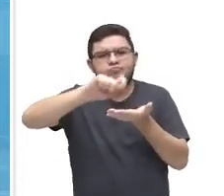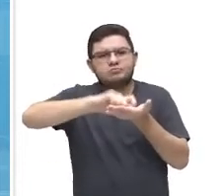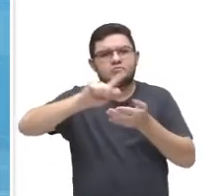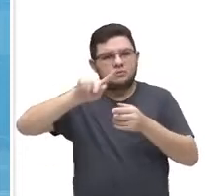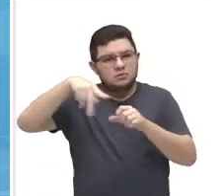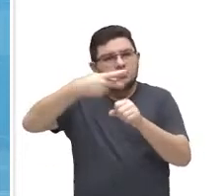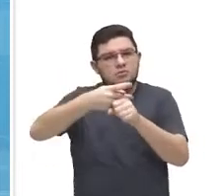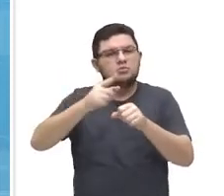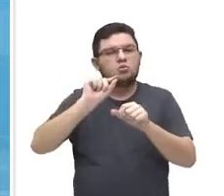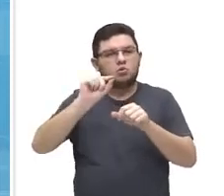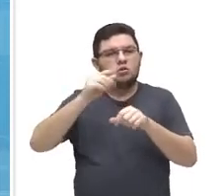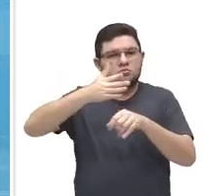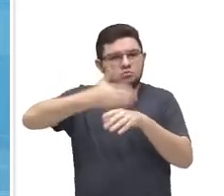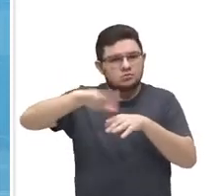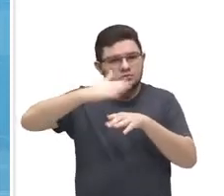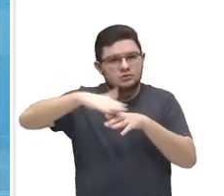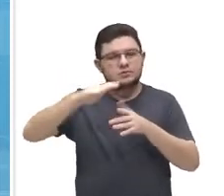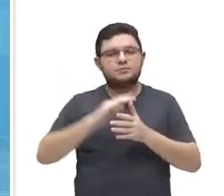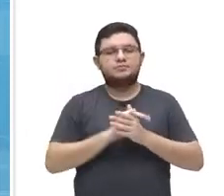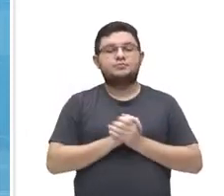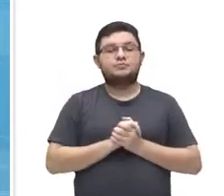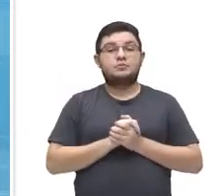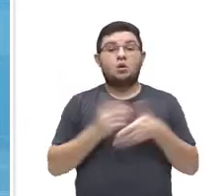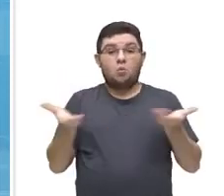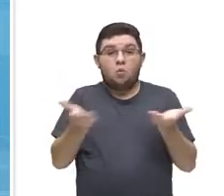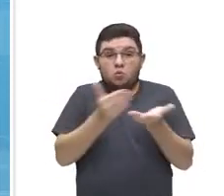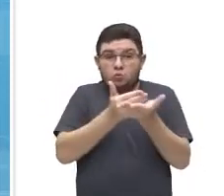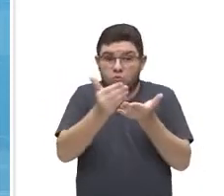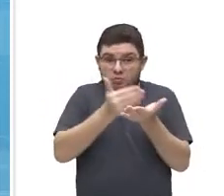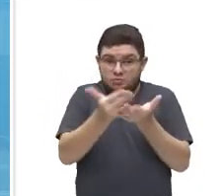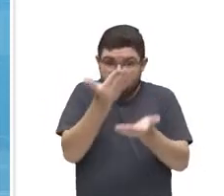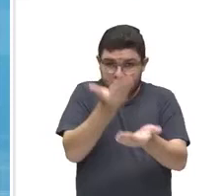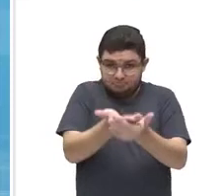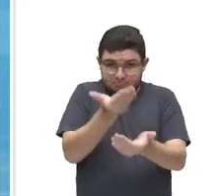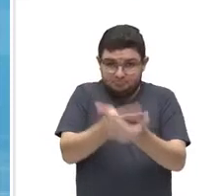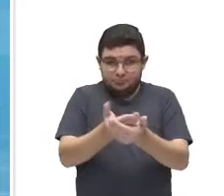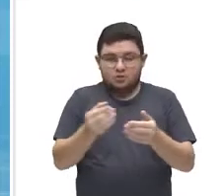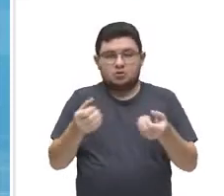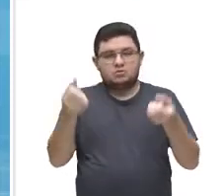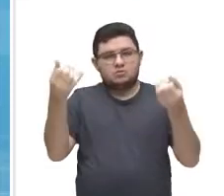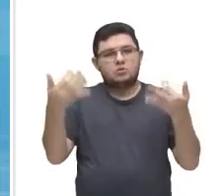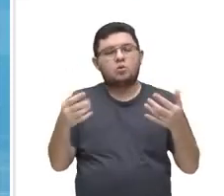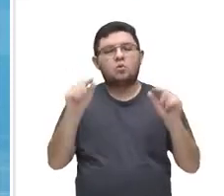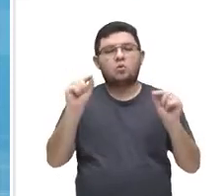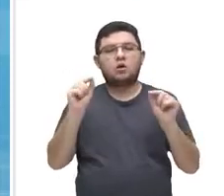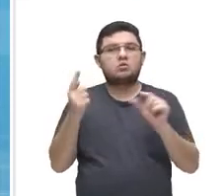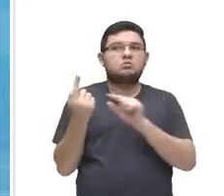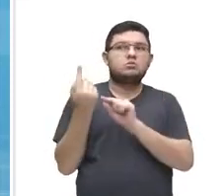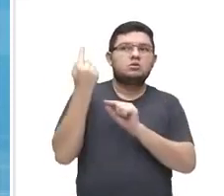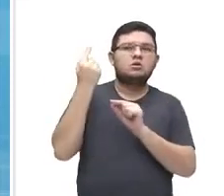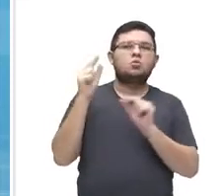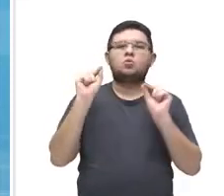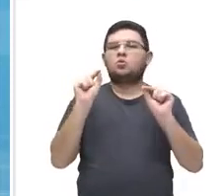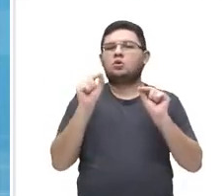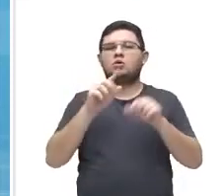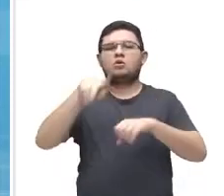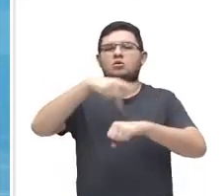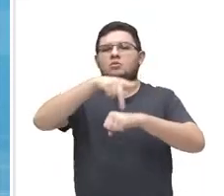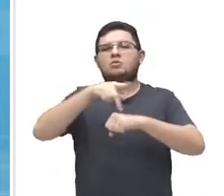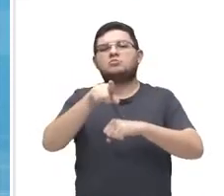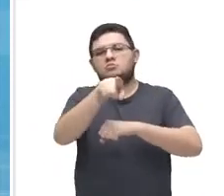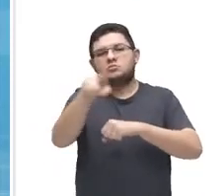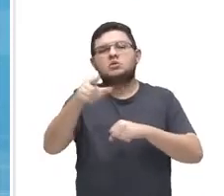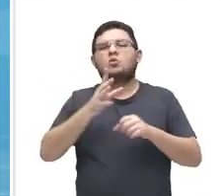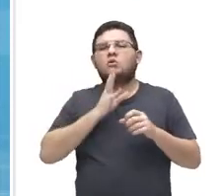depois, tá certo? Olha só, vamos iniciar a nossa aula de hoje falando um pouquinho desse país aqui, né? A bandeira vocês já conhecem, falando um